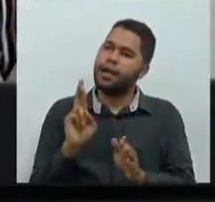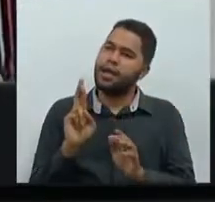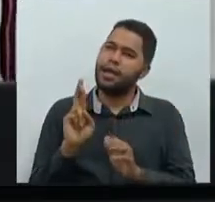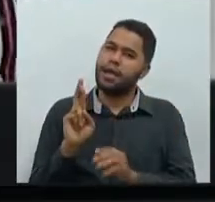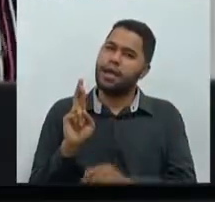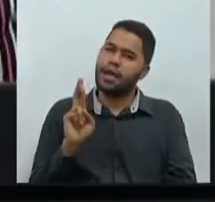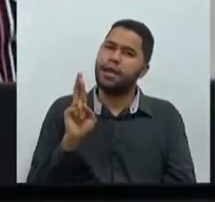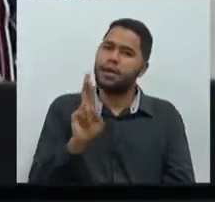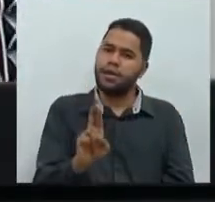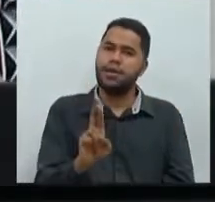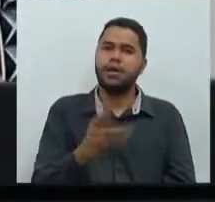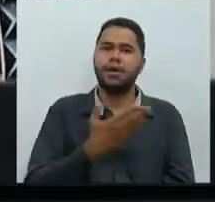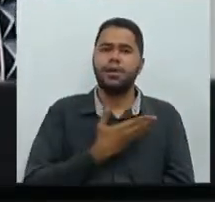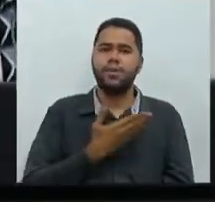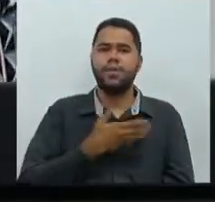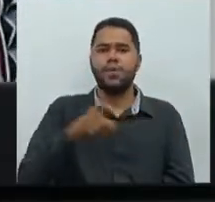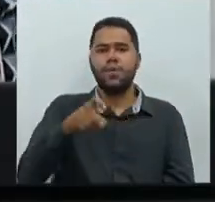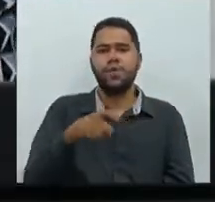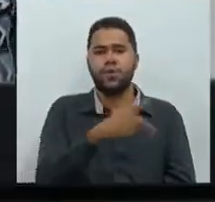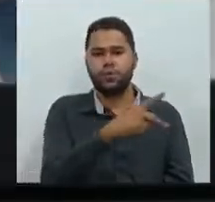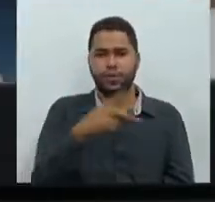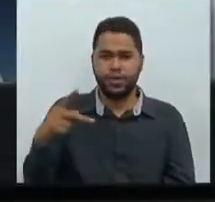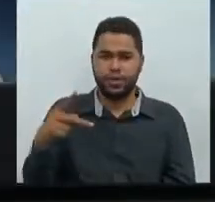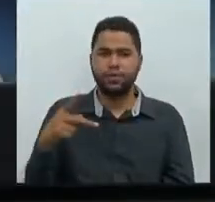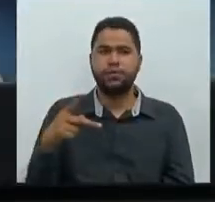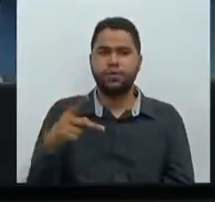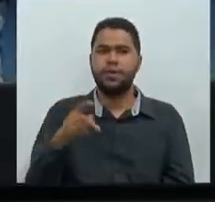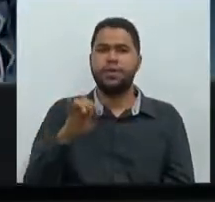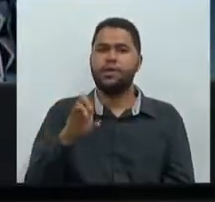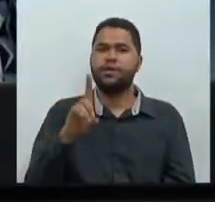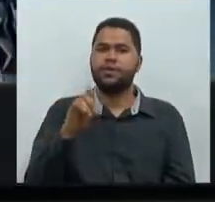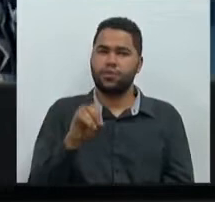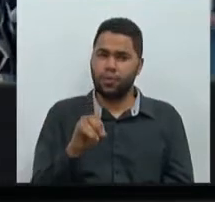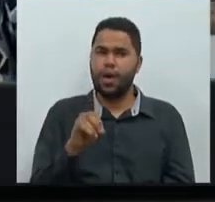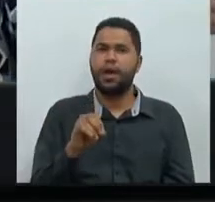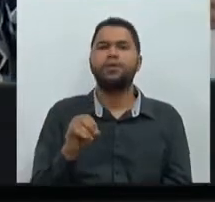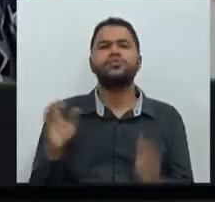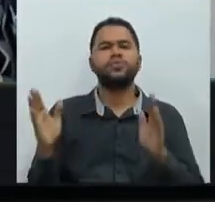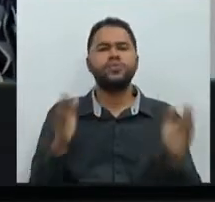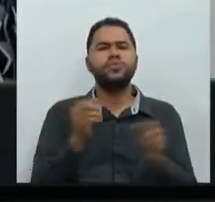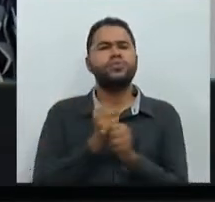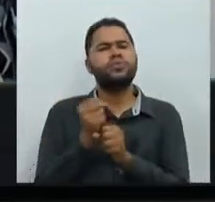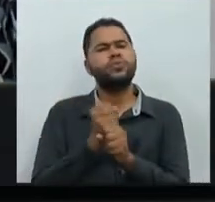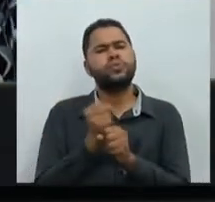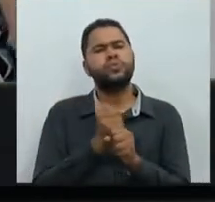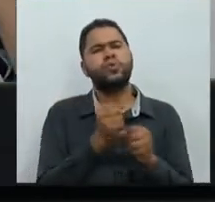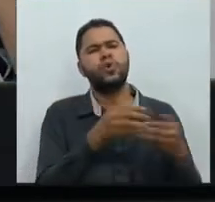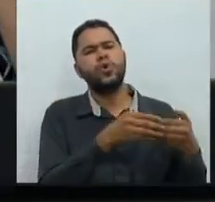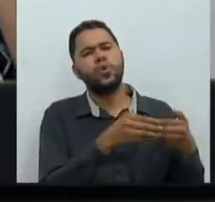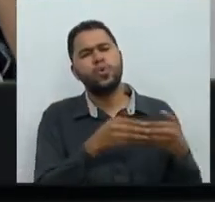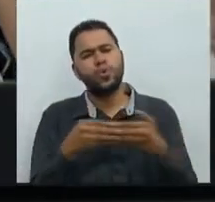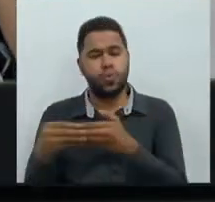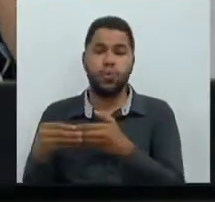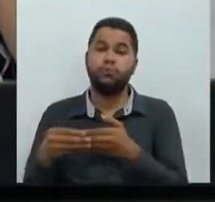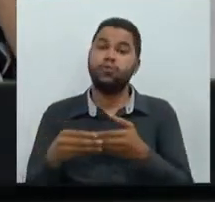amigo e ex-presidente dessa comissão, o deputado Duarte Bechir, que já durante muitos anos conduziu os trabalhos. Então, dando